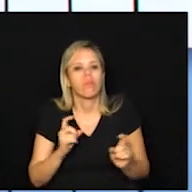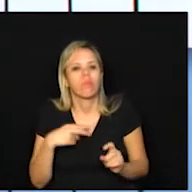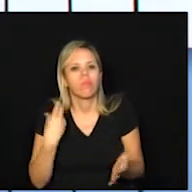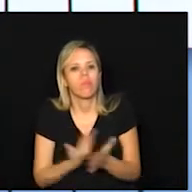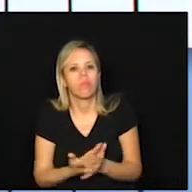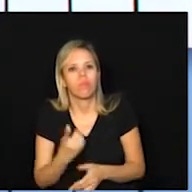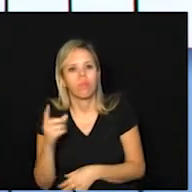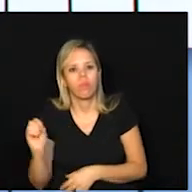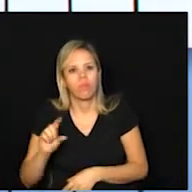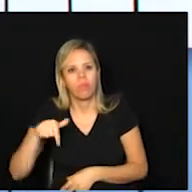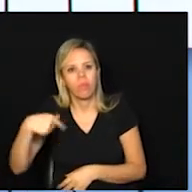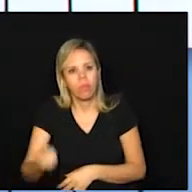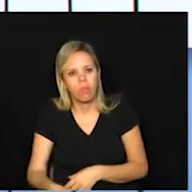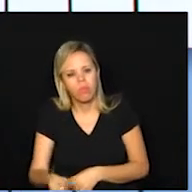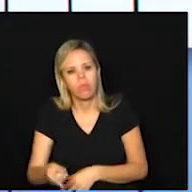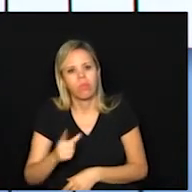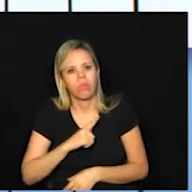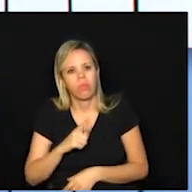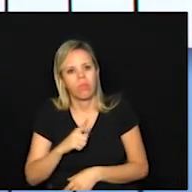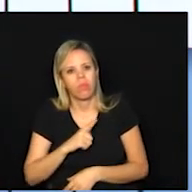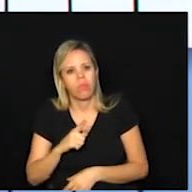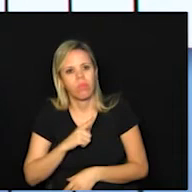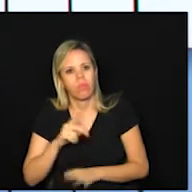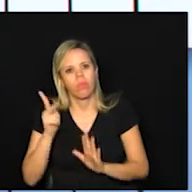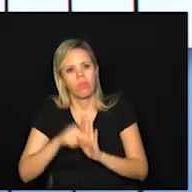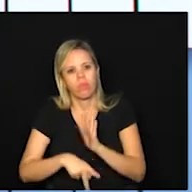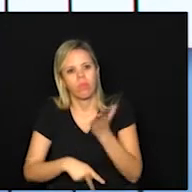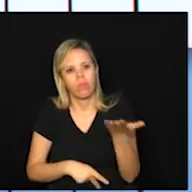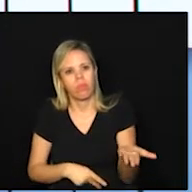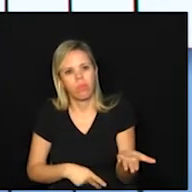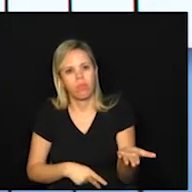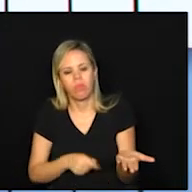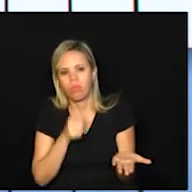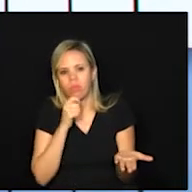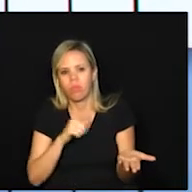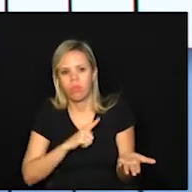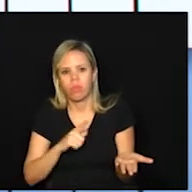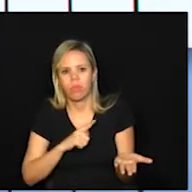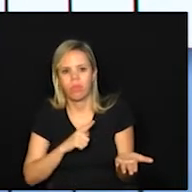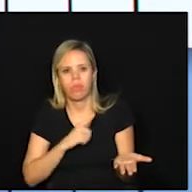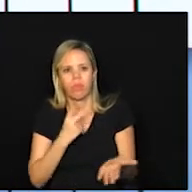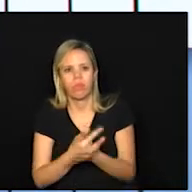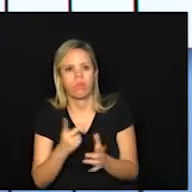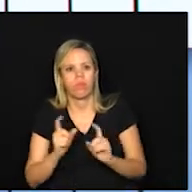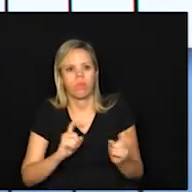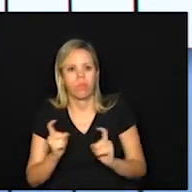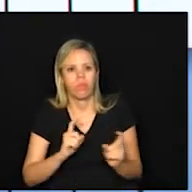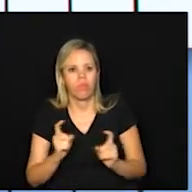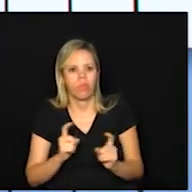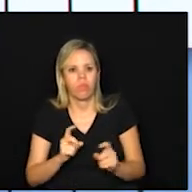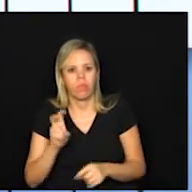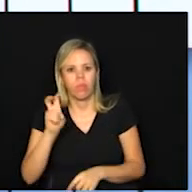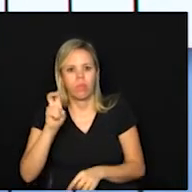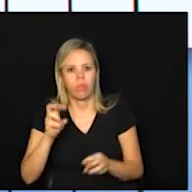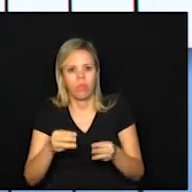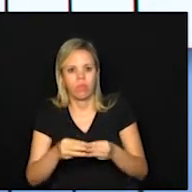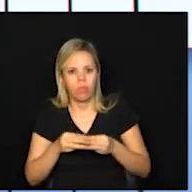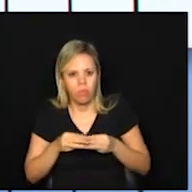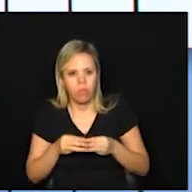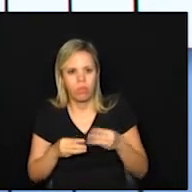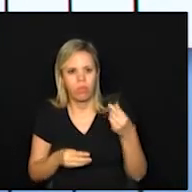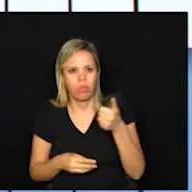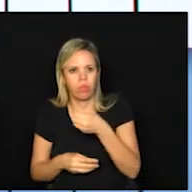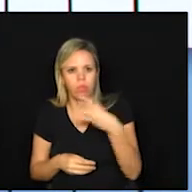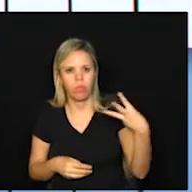até às 10. Depois nós temos esses projetos e ainda temos na mesma reunião 5 moções e